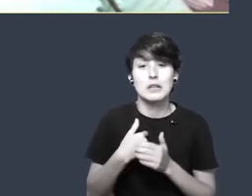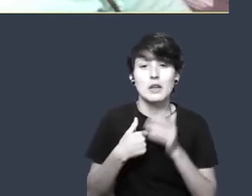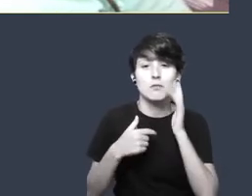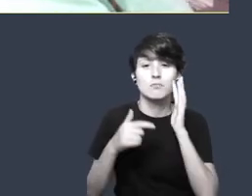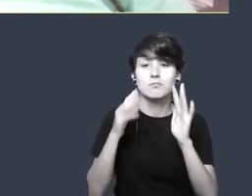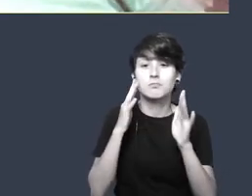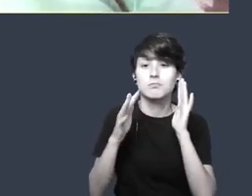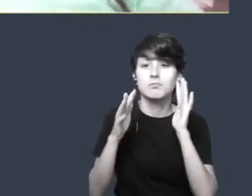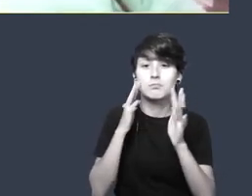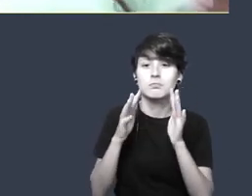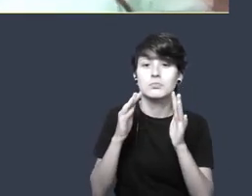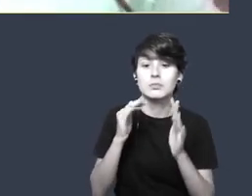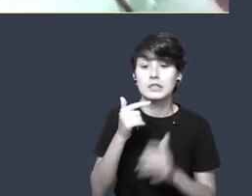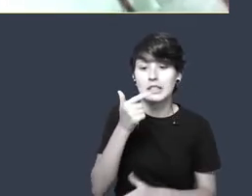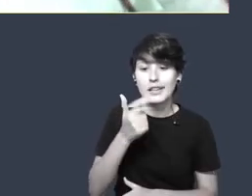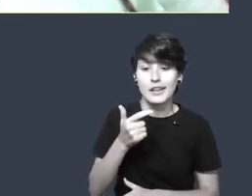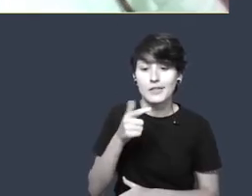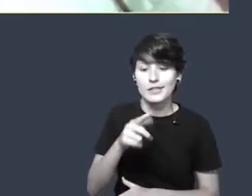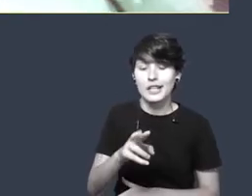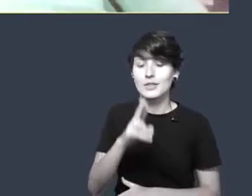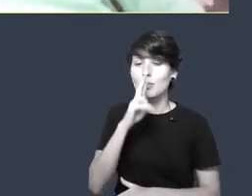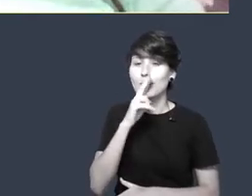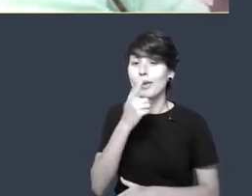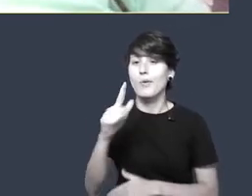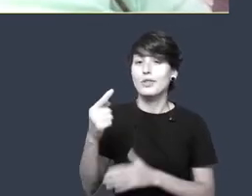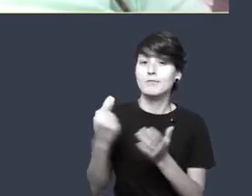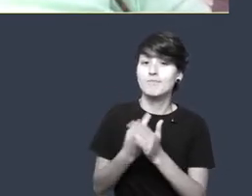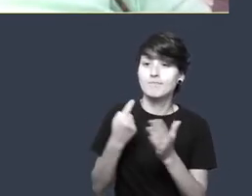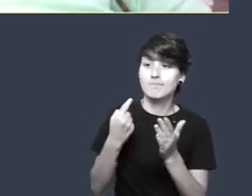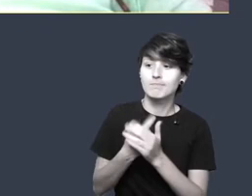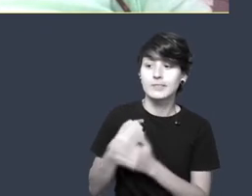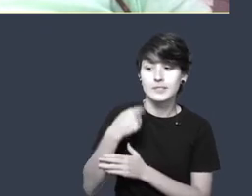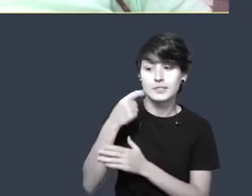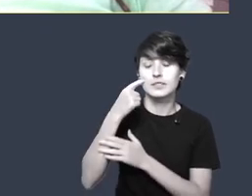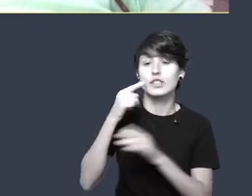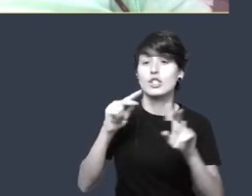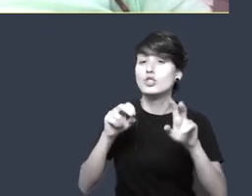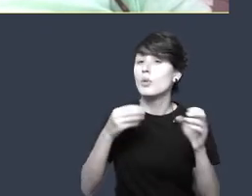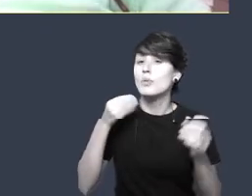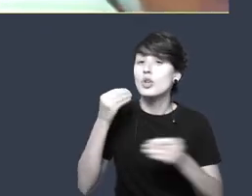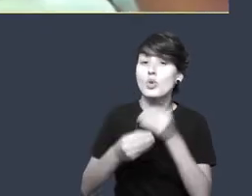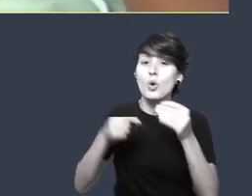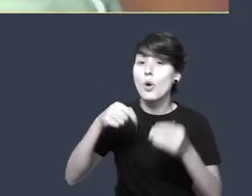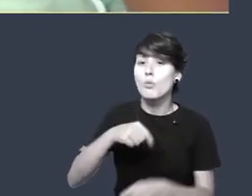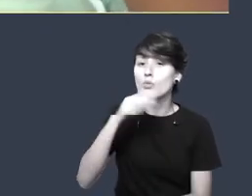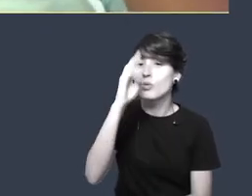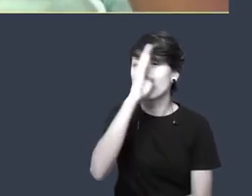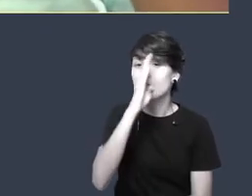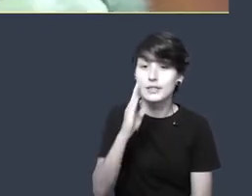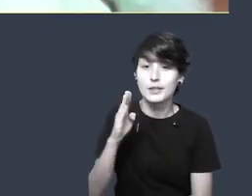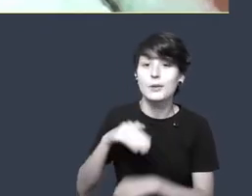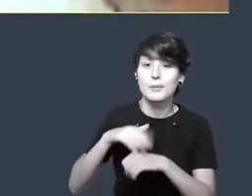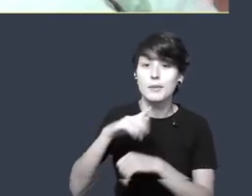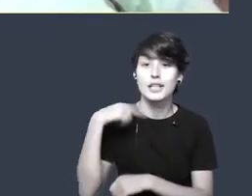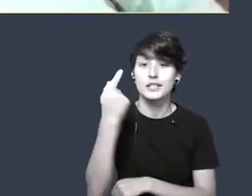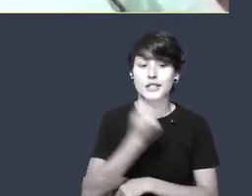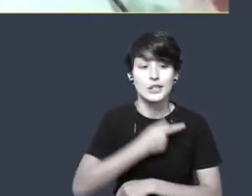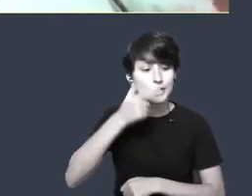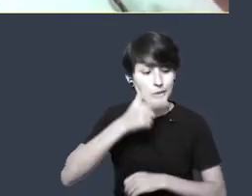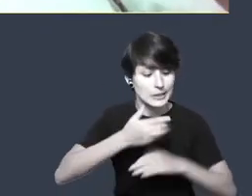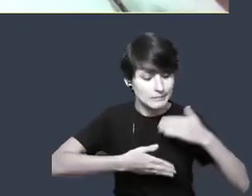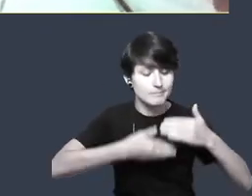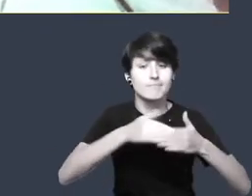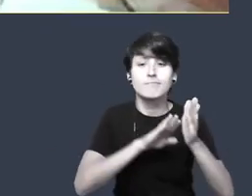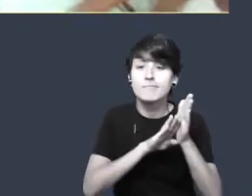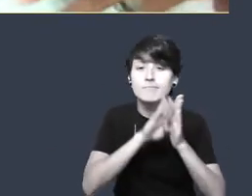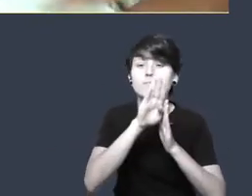aqui, enquanto você estava respondendo outras perguntas, sobre como aqui no Brasil, por mais que a gente tenha avançado em